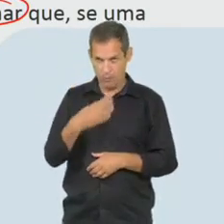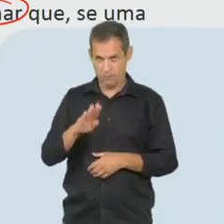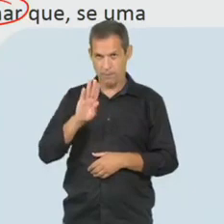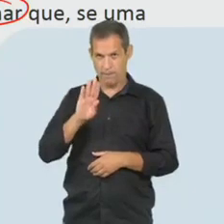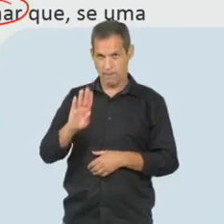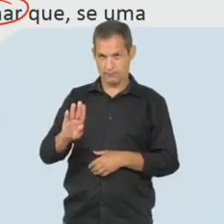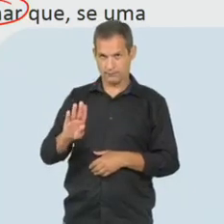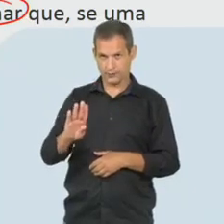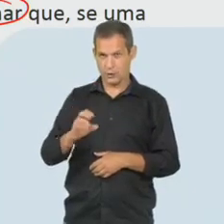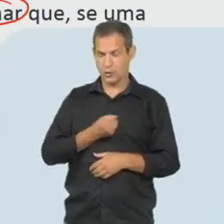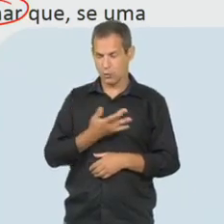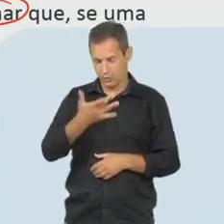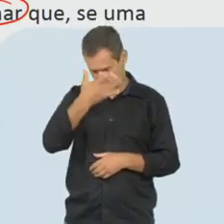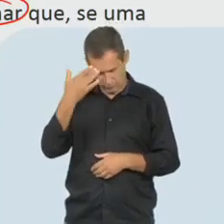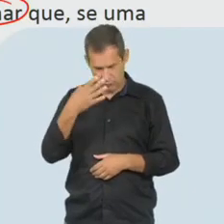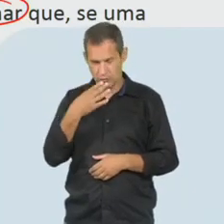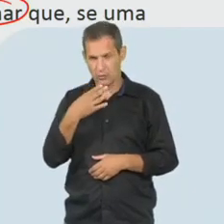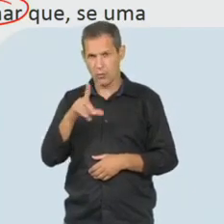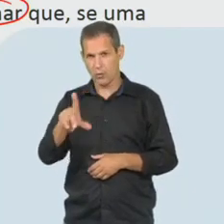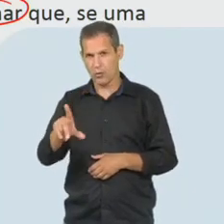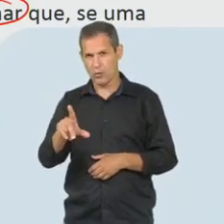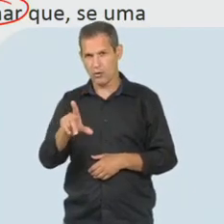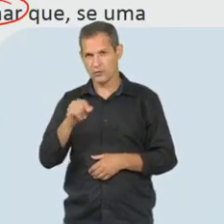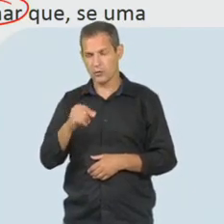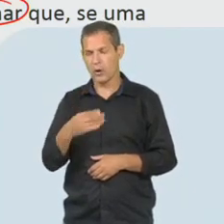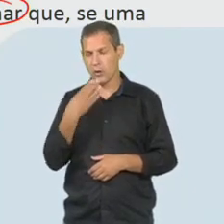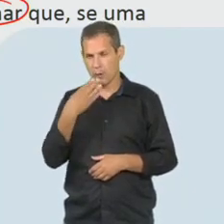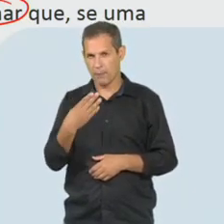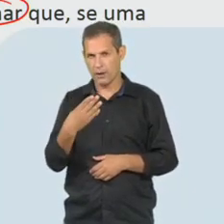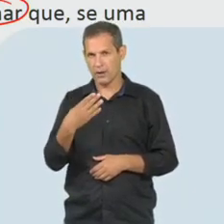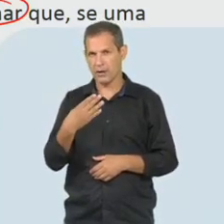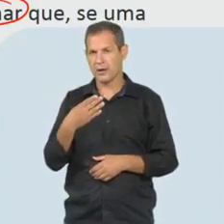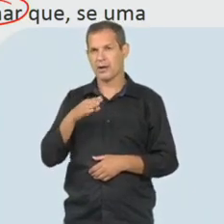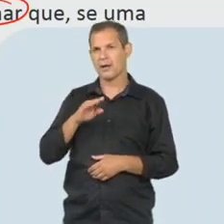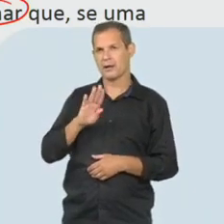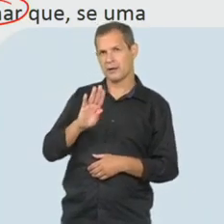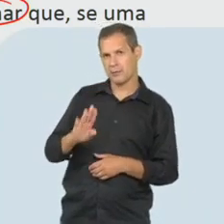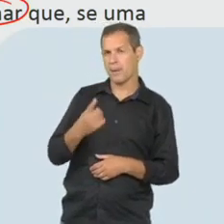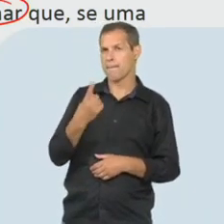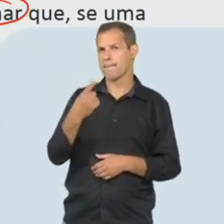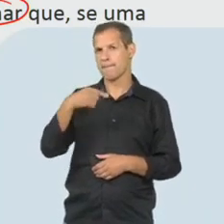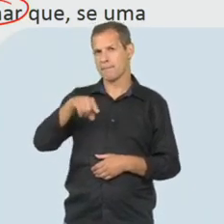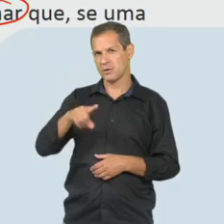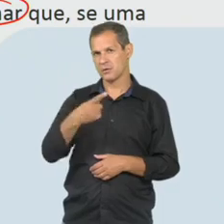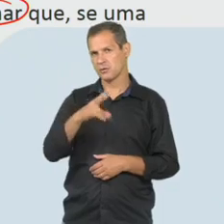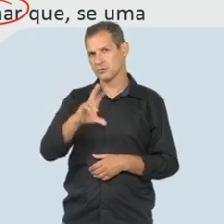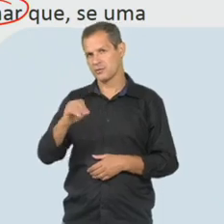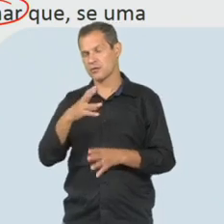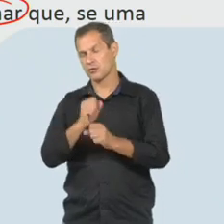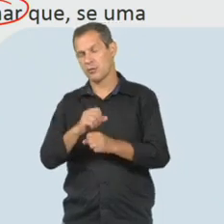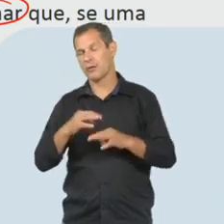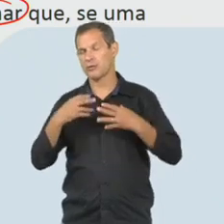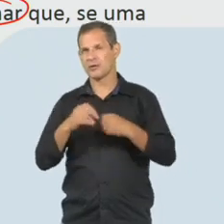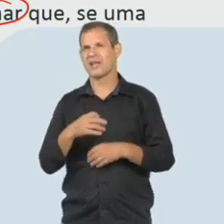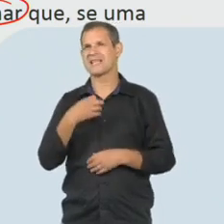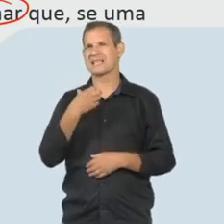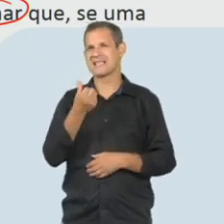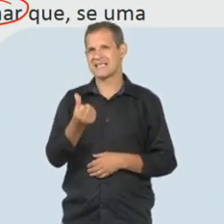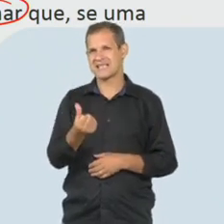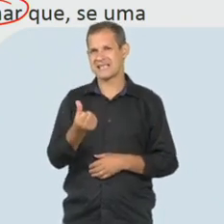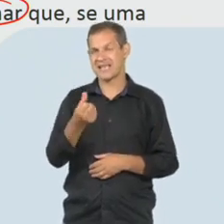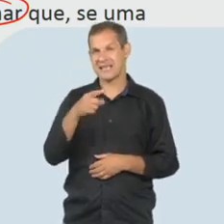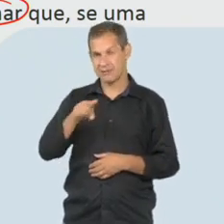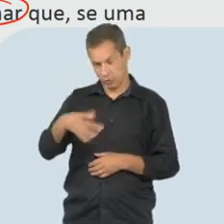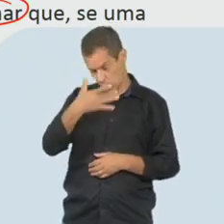B, quantas pessoas escolheram a B? 1.150. Se a gente somar todo mundo aqui, vai dar um total de